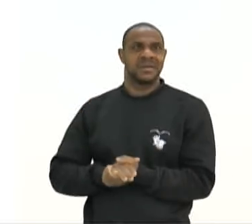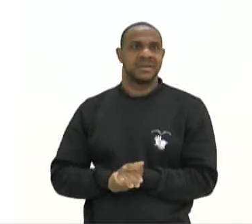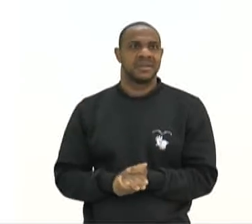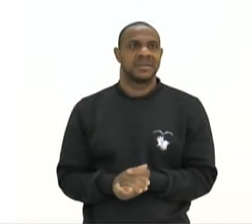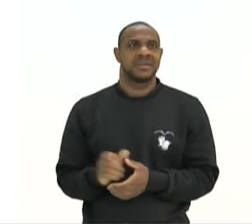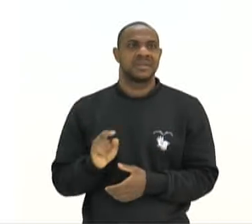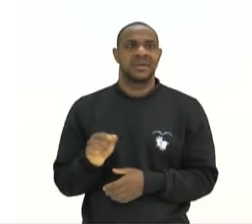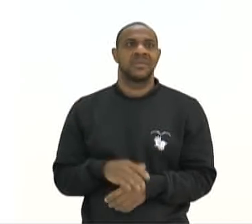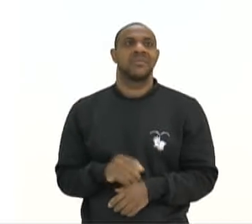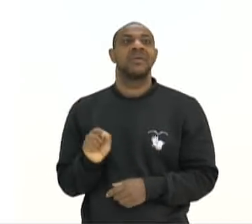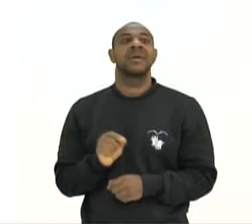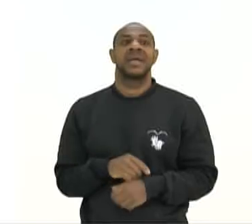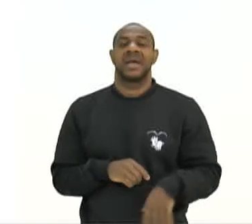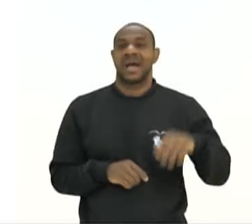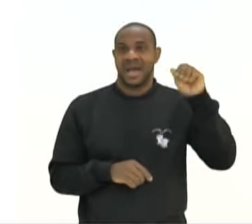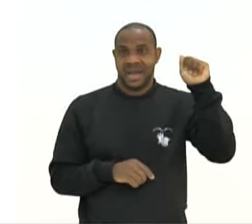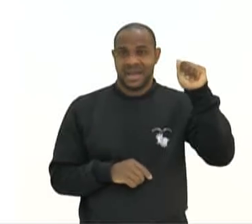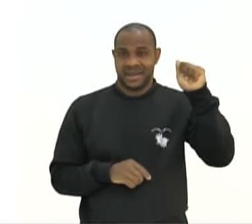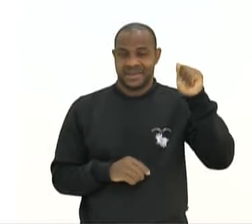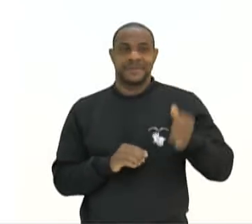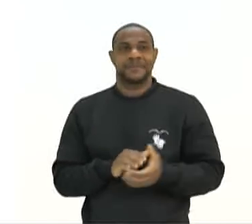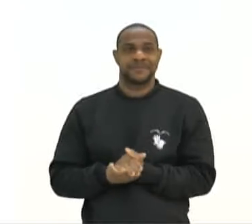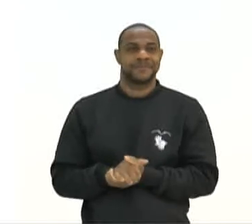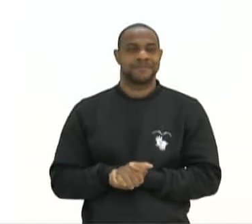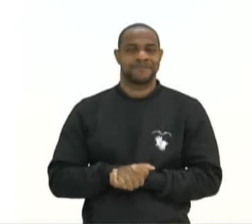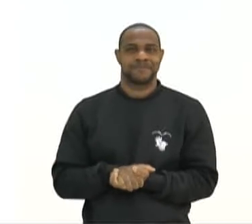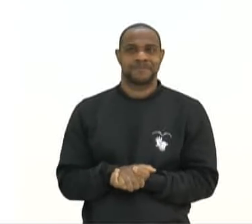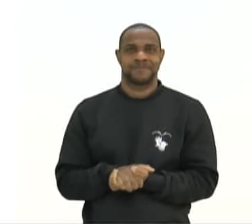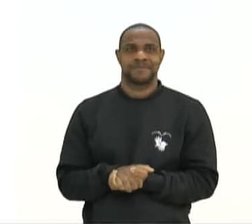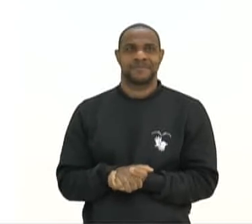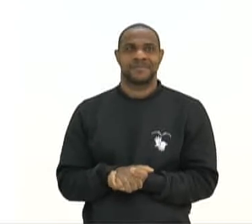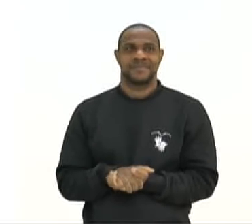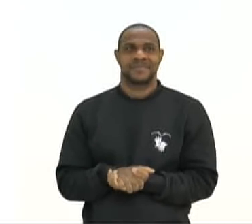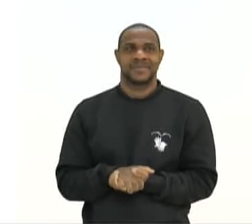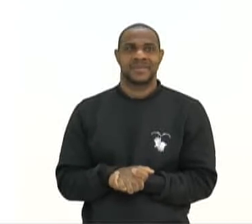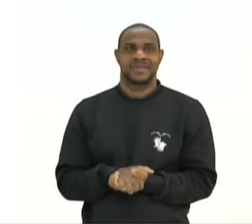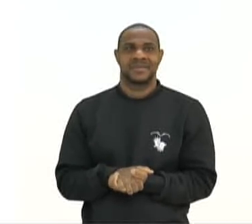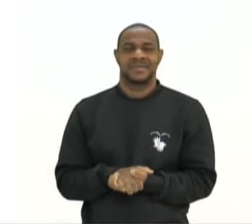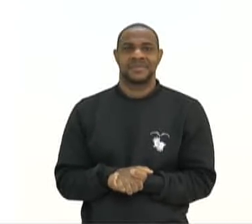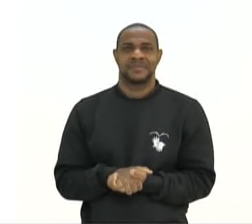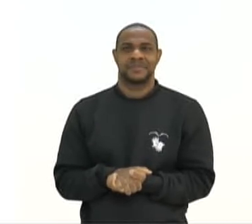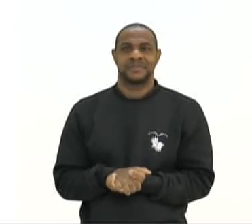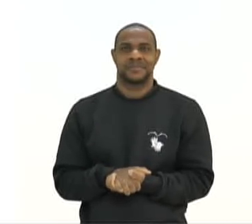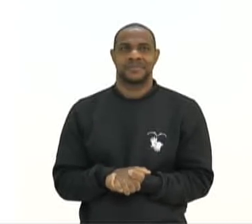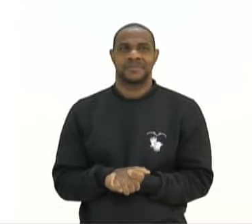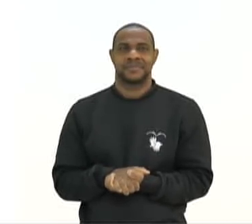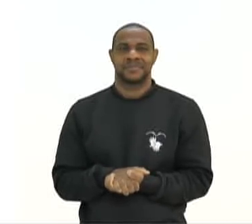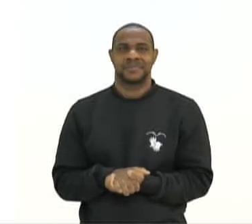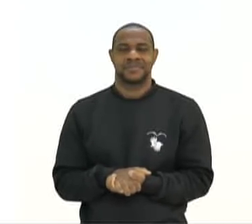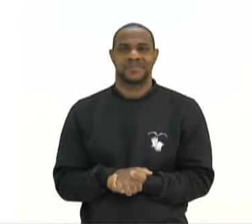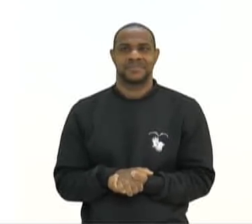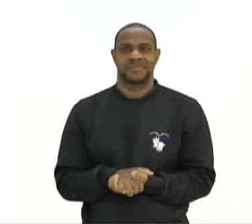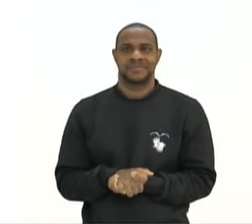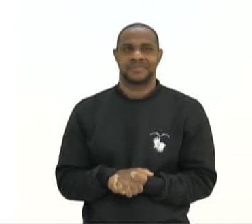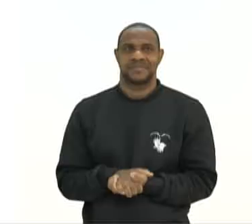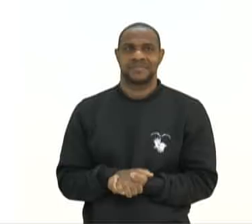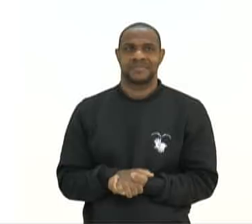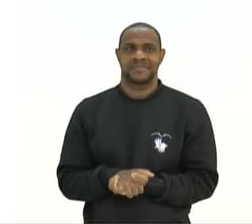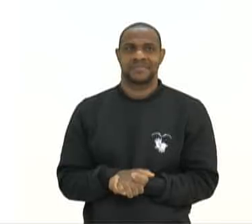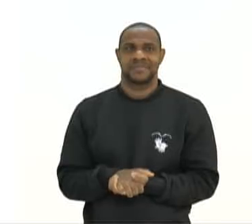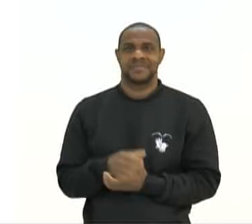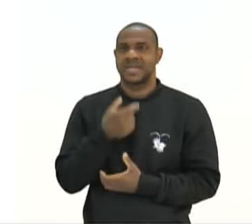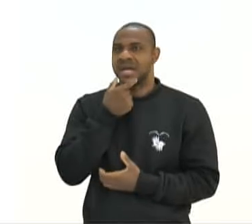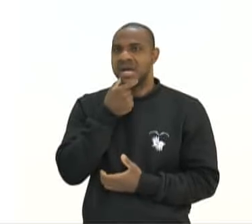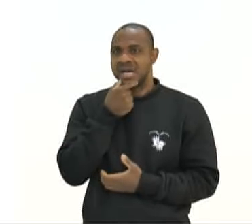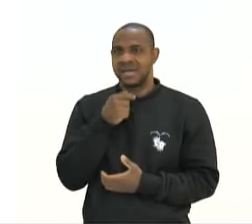letter A. Very good. So, he wants to end the separation and tell people that everyone is equal. He